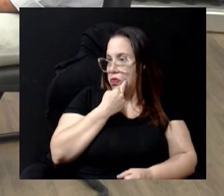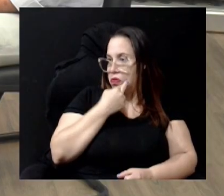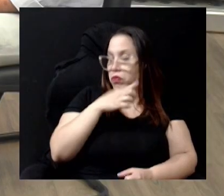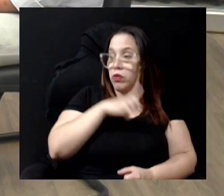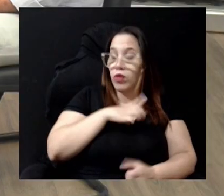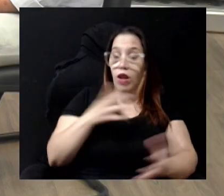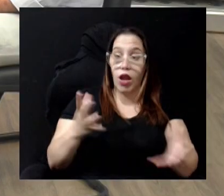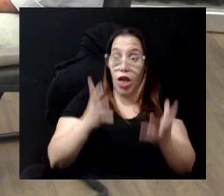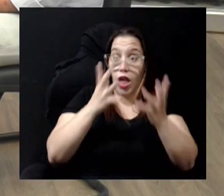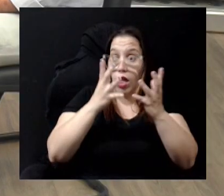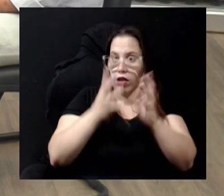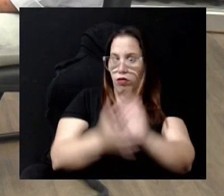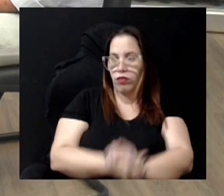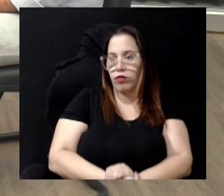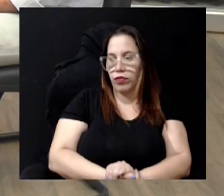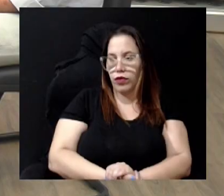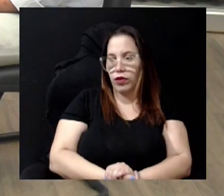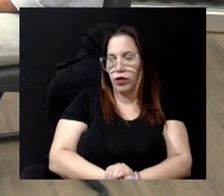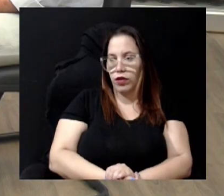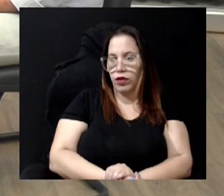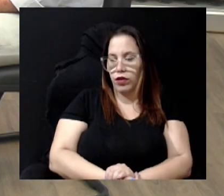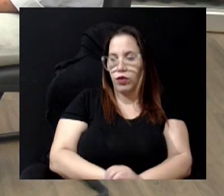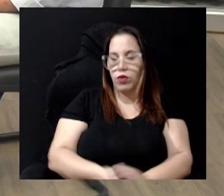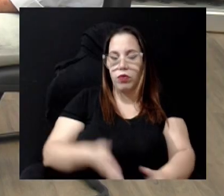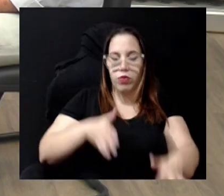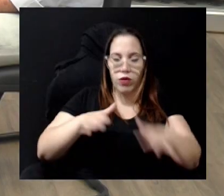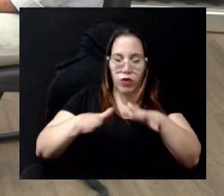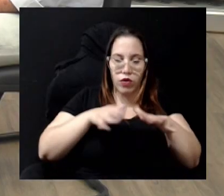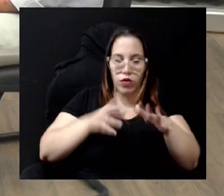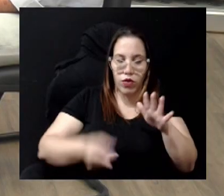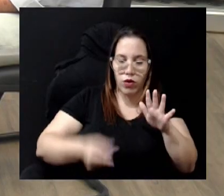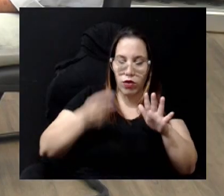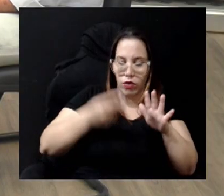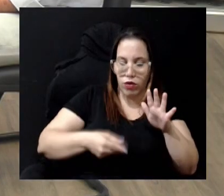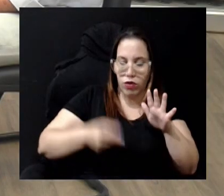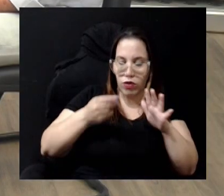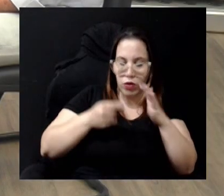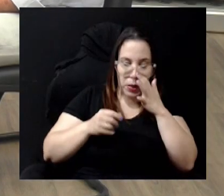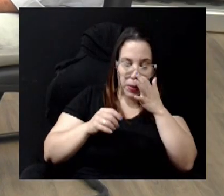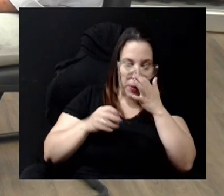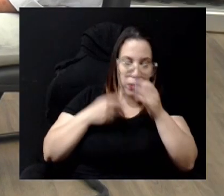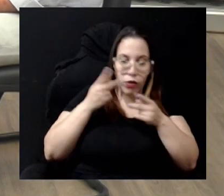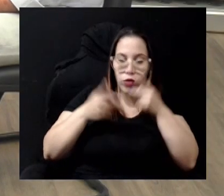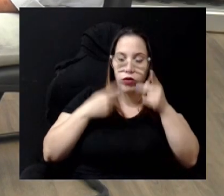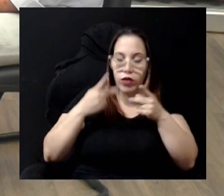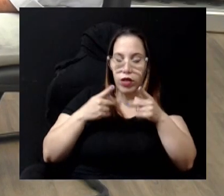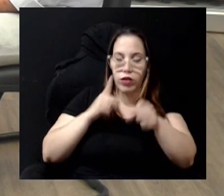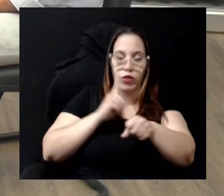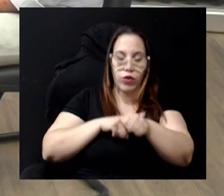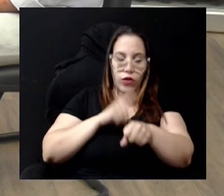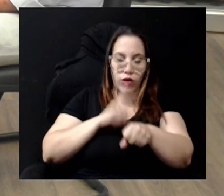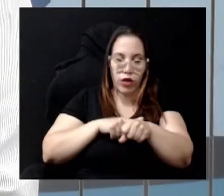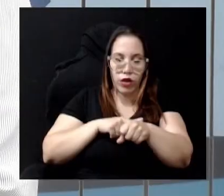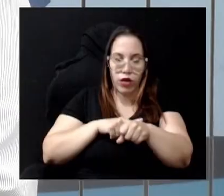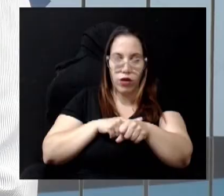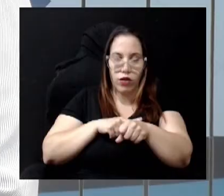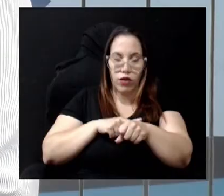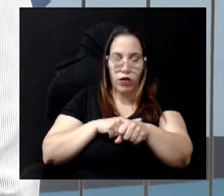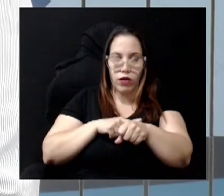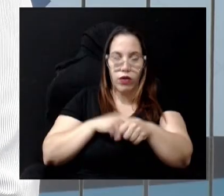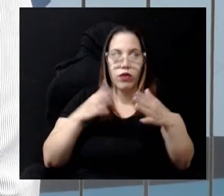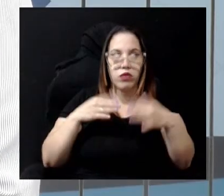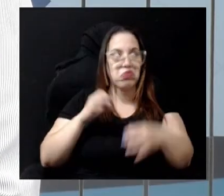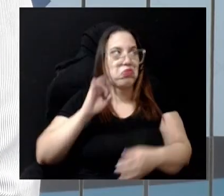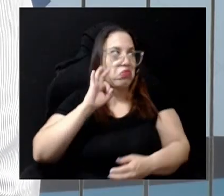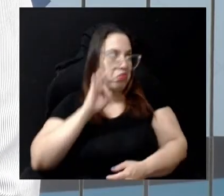têm aí uma prospecção de economia quando a gente fala de horário de verão? Ah, sem dúvida, né? A área de serviços, de modo